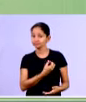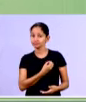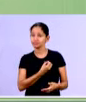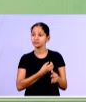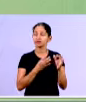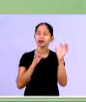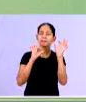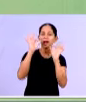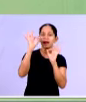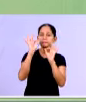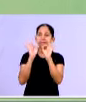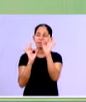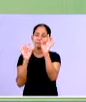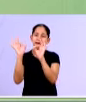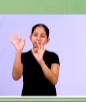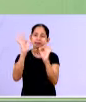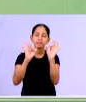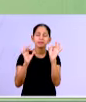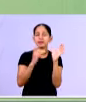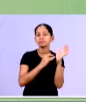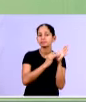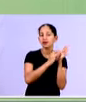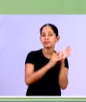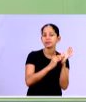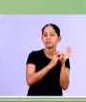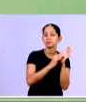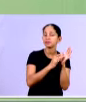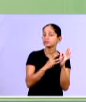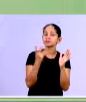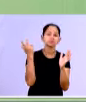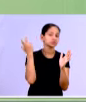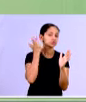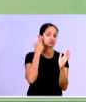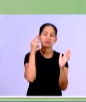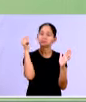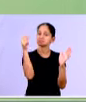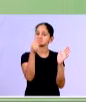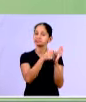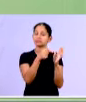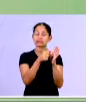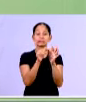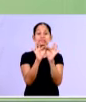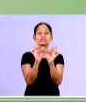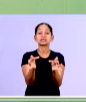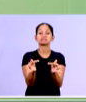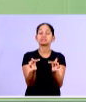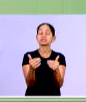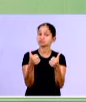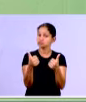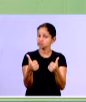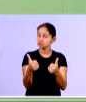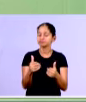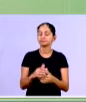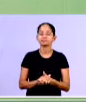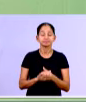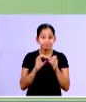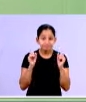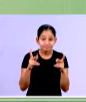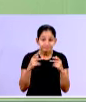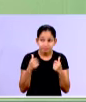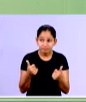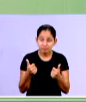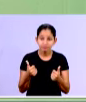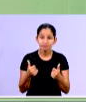monta o problema tudo na calculadora, não precisa nem ficar anotando passo a passo, quando é juros simples. Muito bem, só para fazer